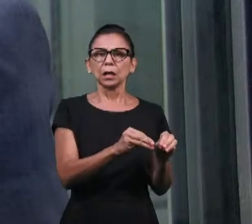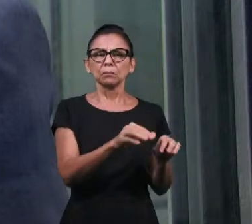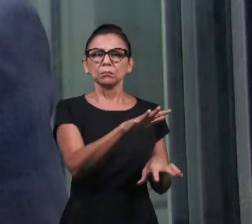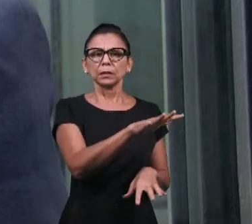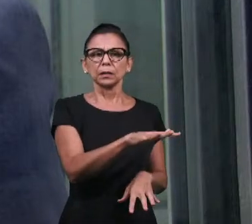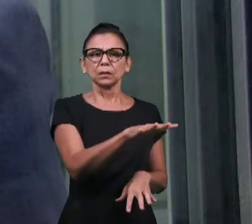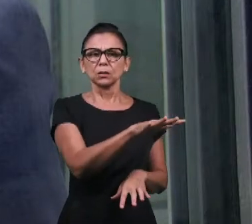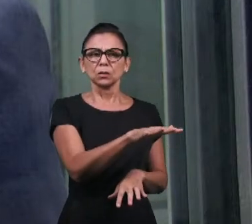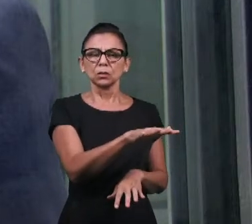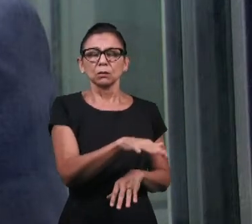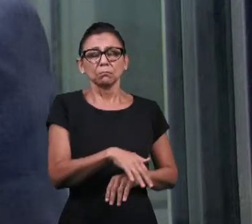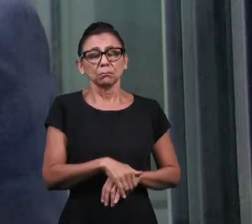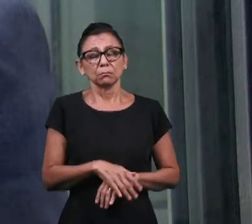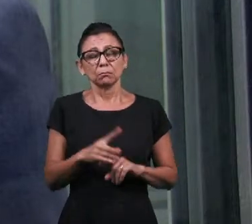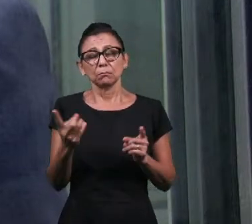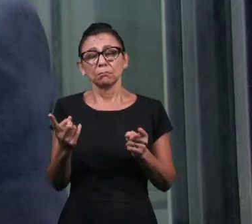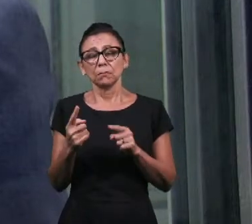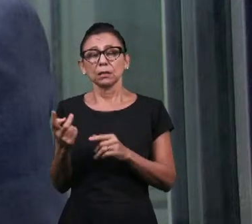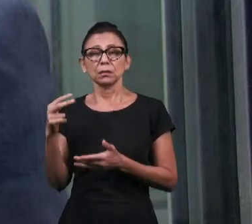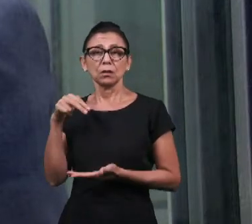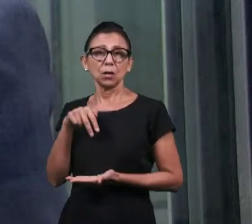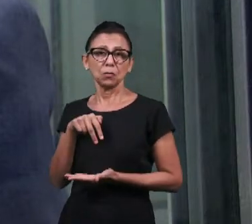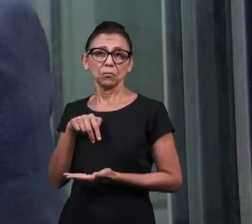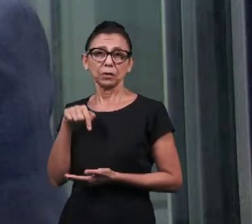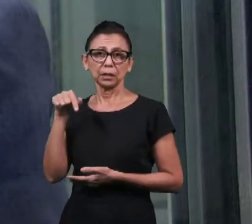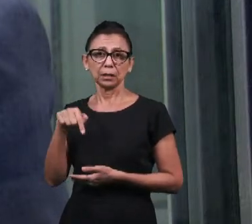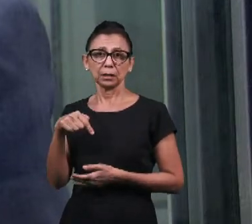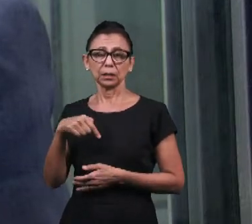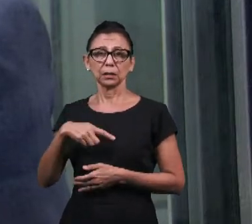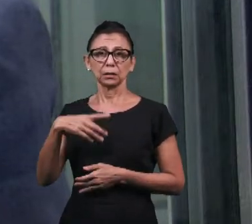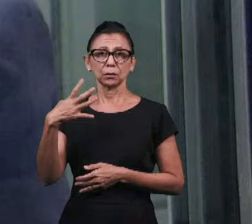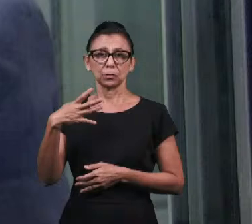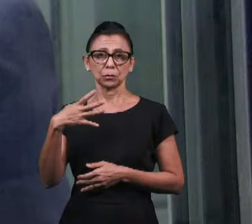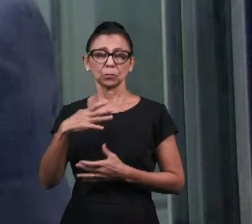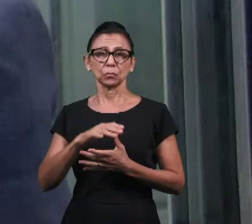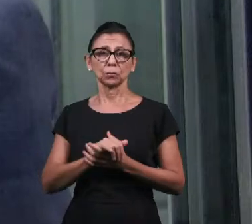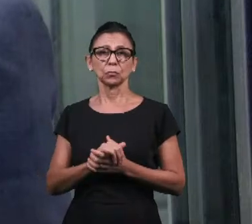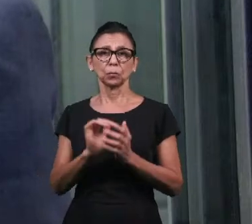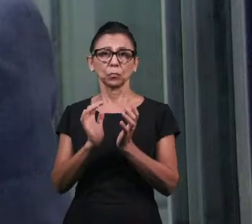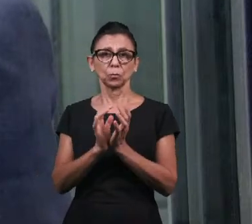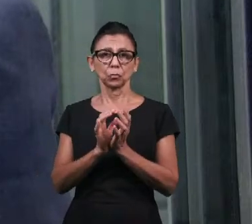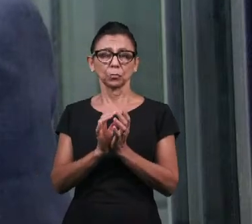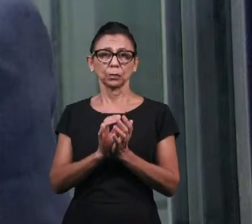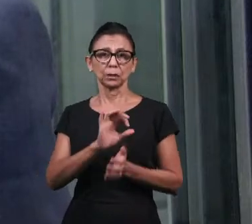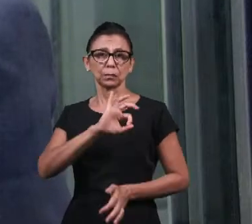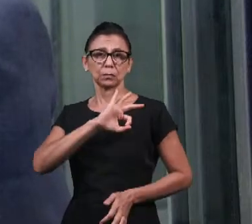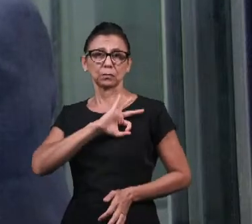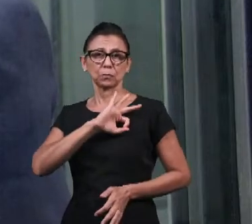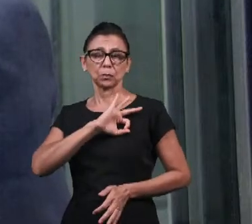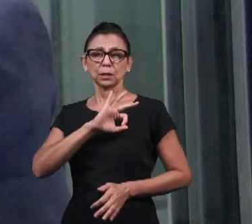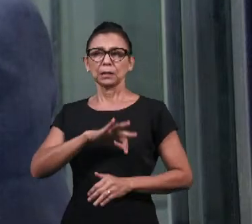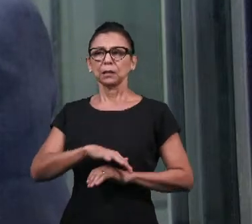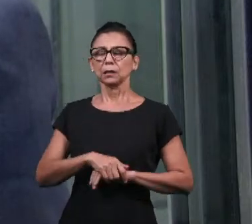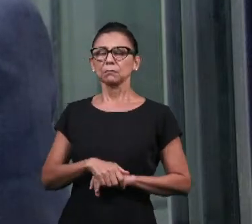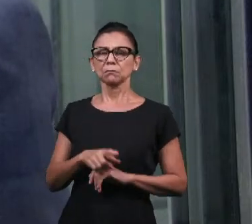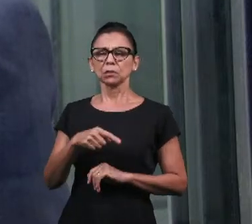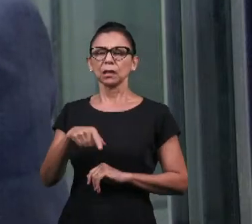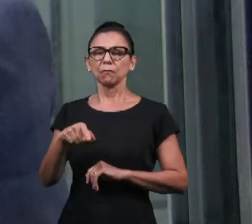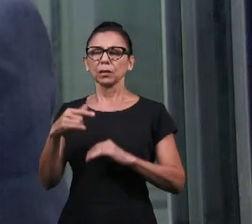até aqui no 4º Batalhão de Vila Velha. E quando eu estava me apresentando, o telefone